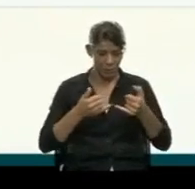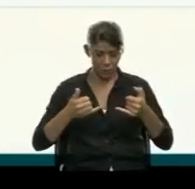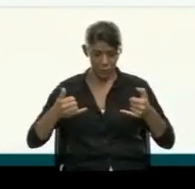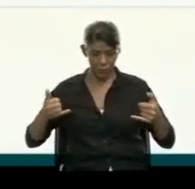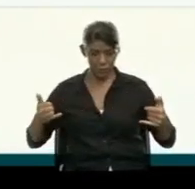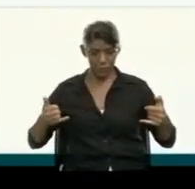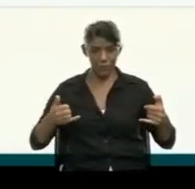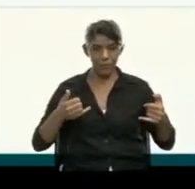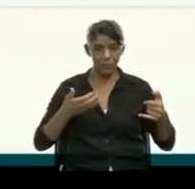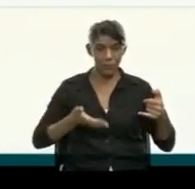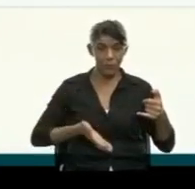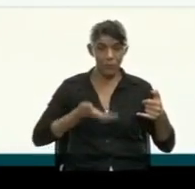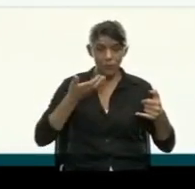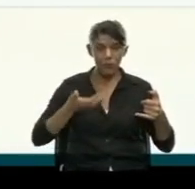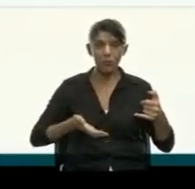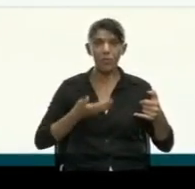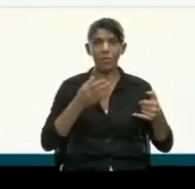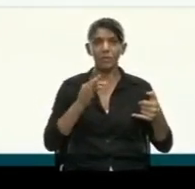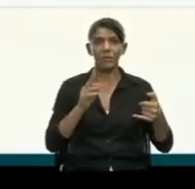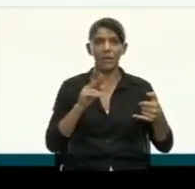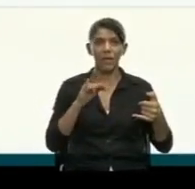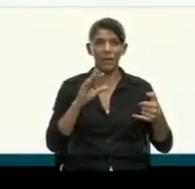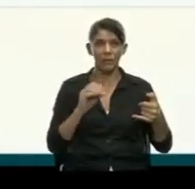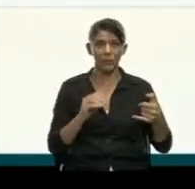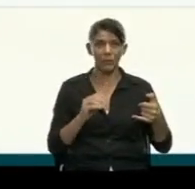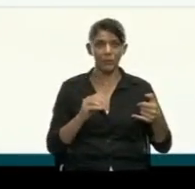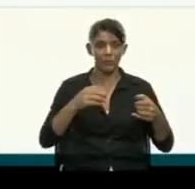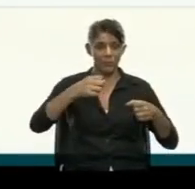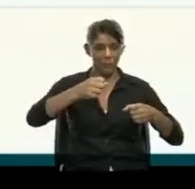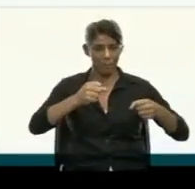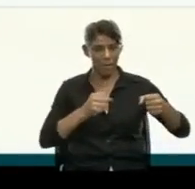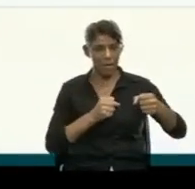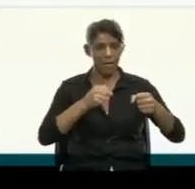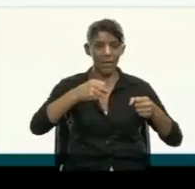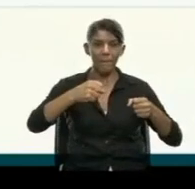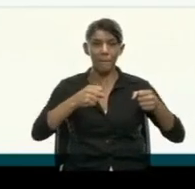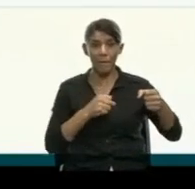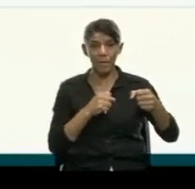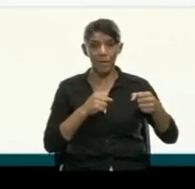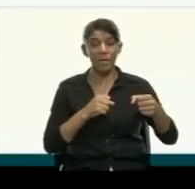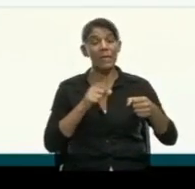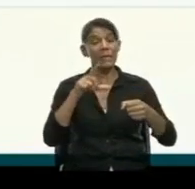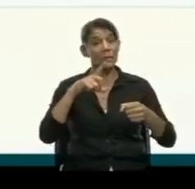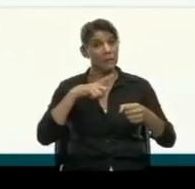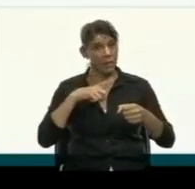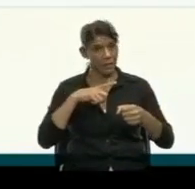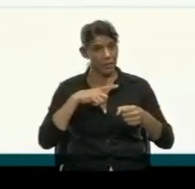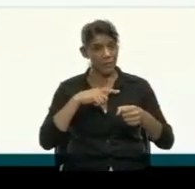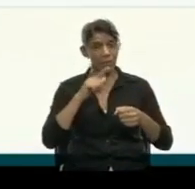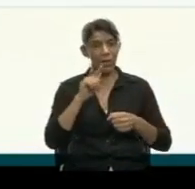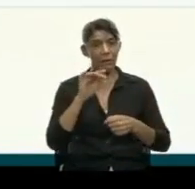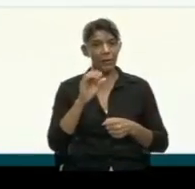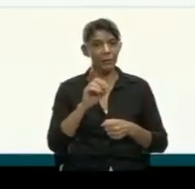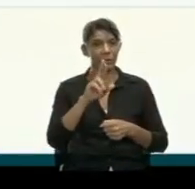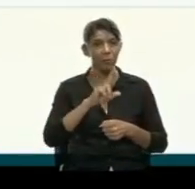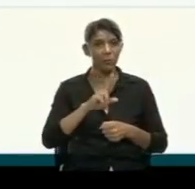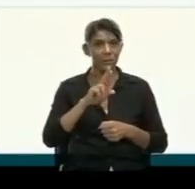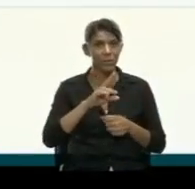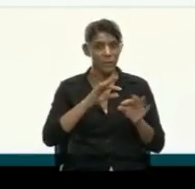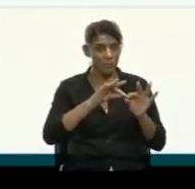uma perfuração com o trado. E a gente pode notar ali o gabarito, também utilizando as